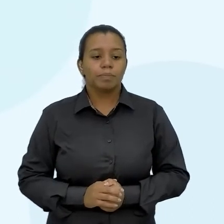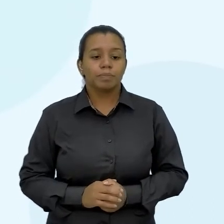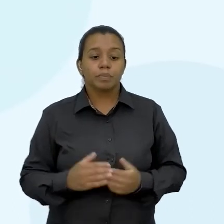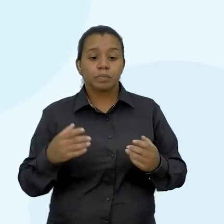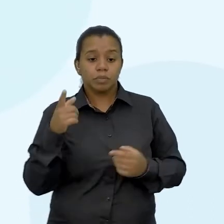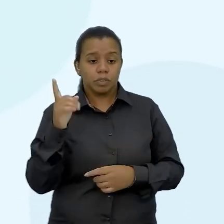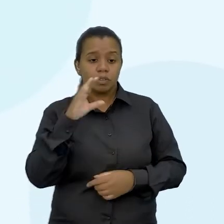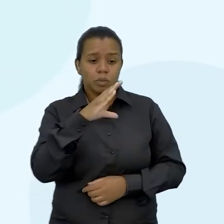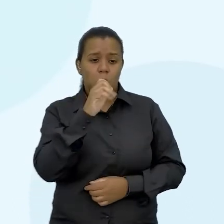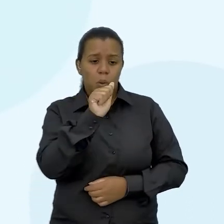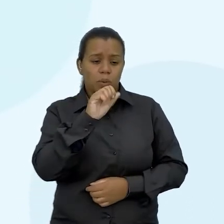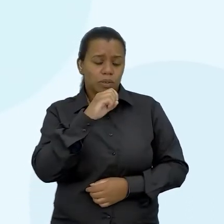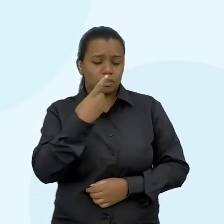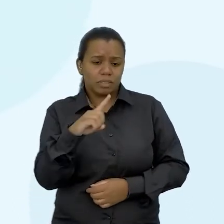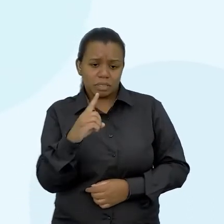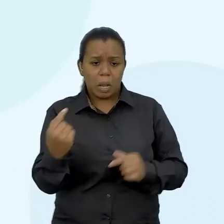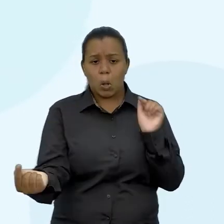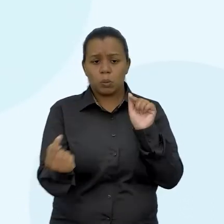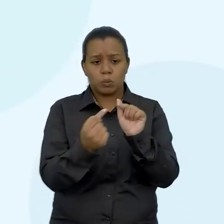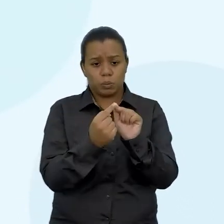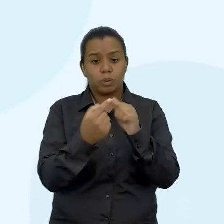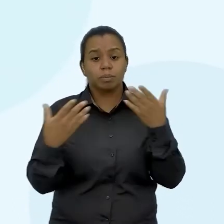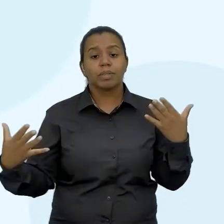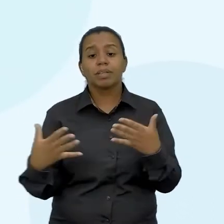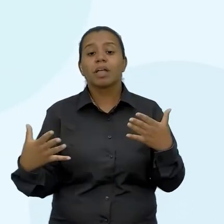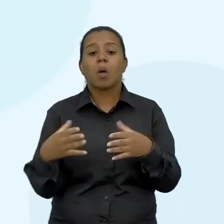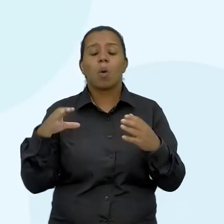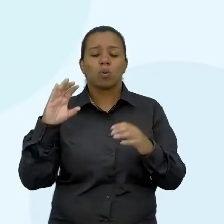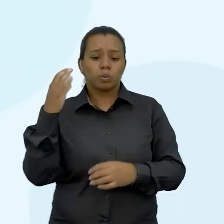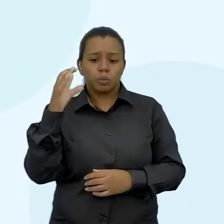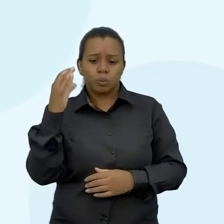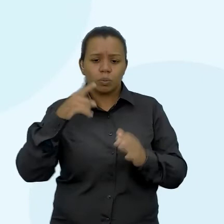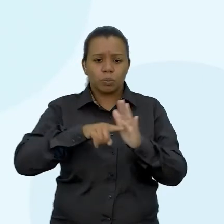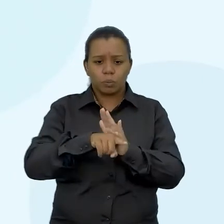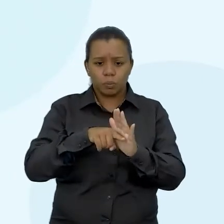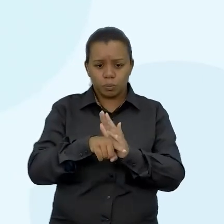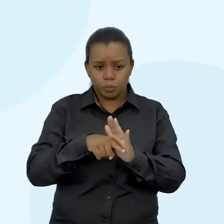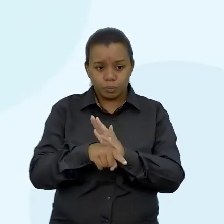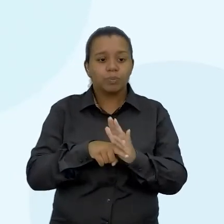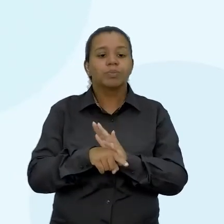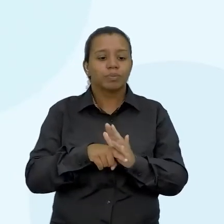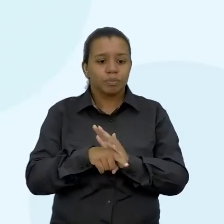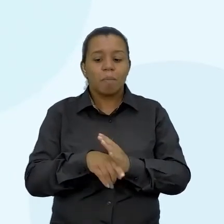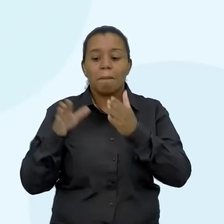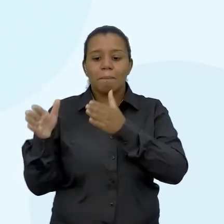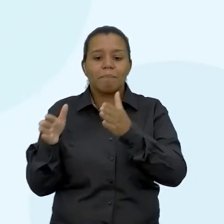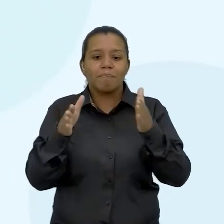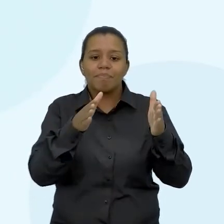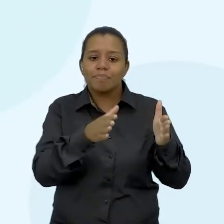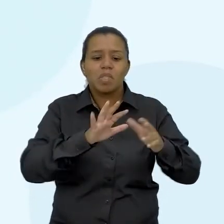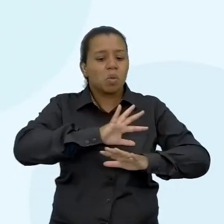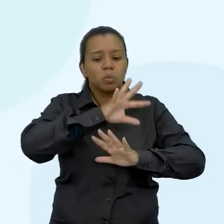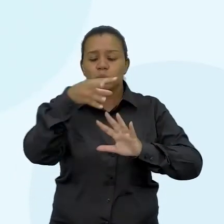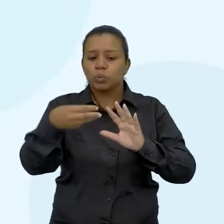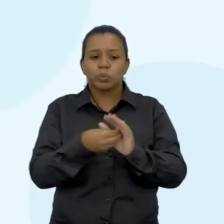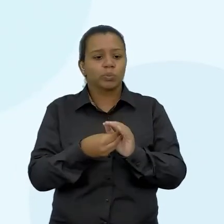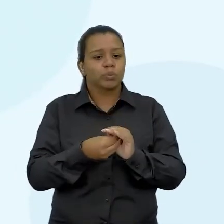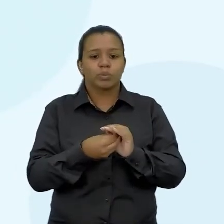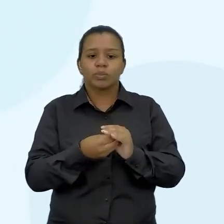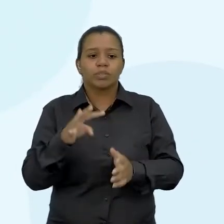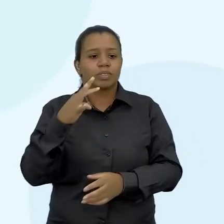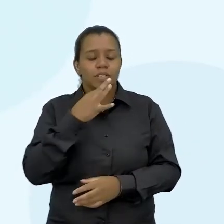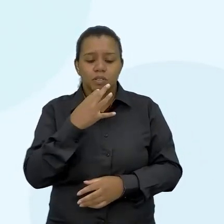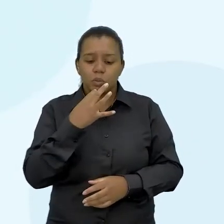científicos da atualidade. Isso porque é aplicada em praticamente todas as áreas do conhecimento humano, desde